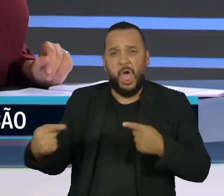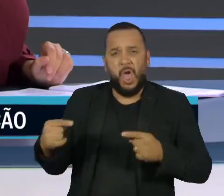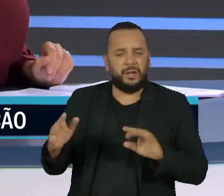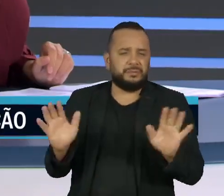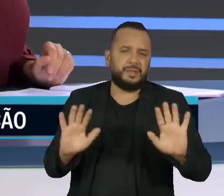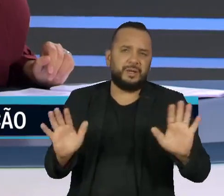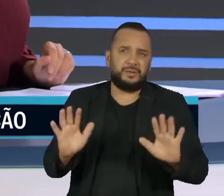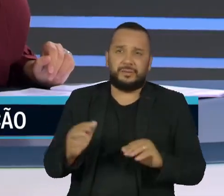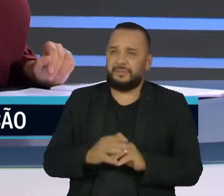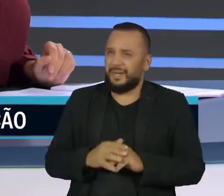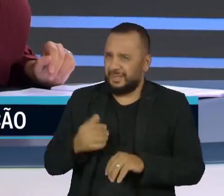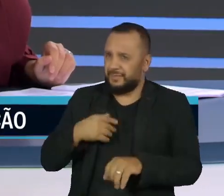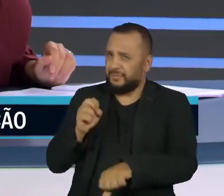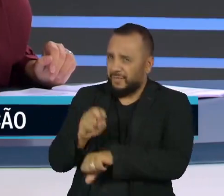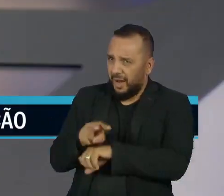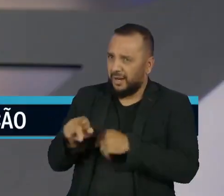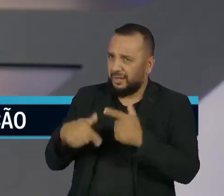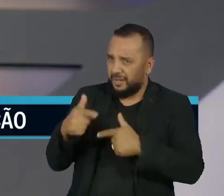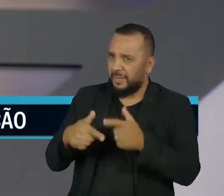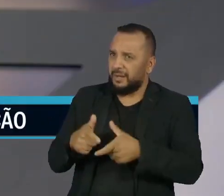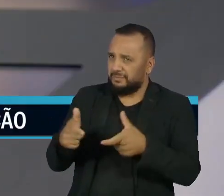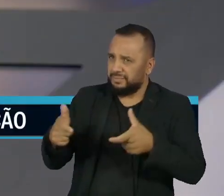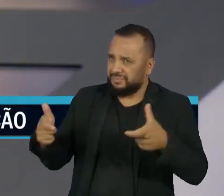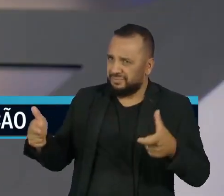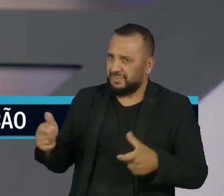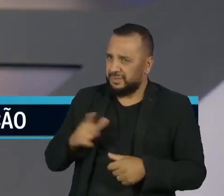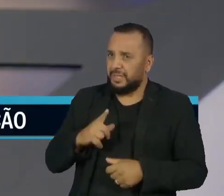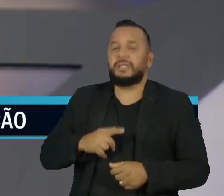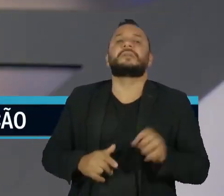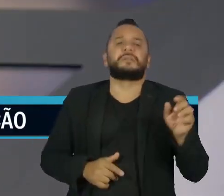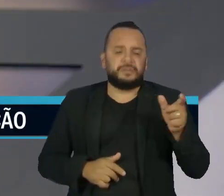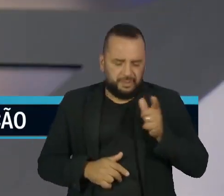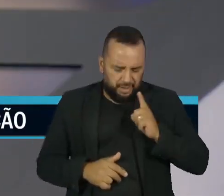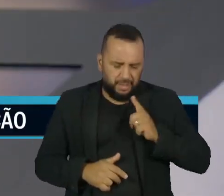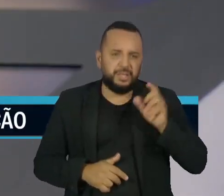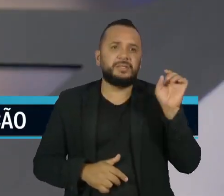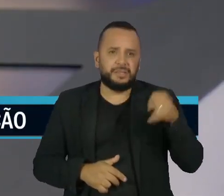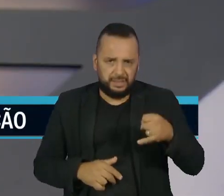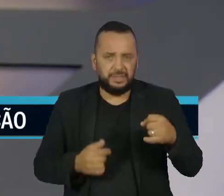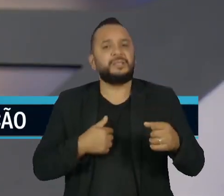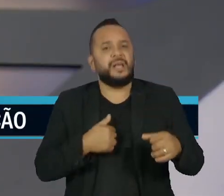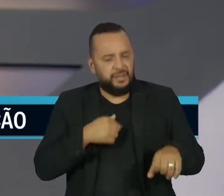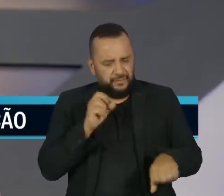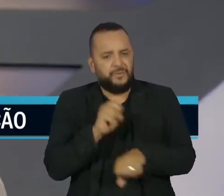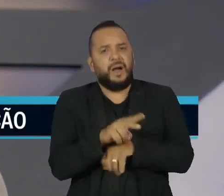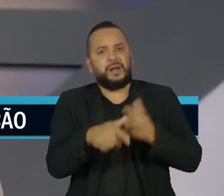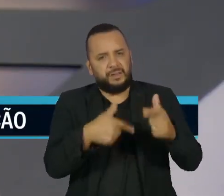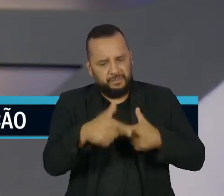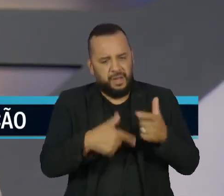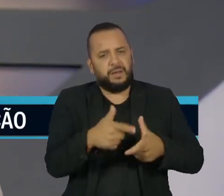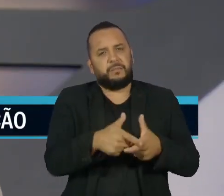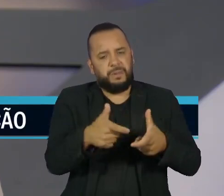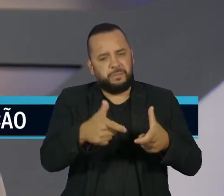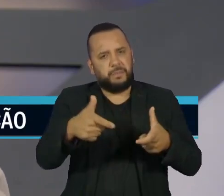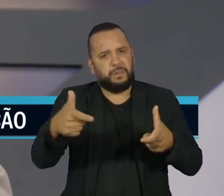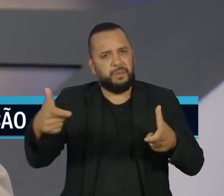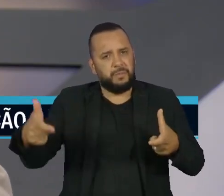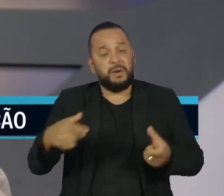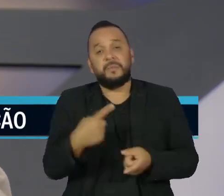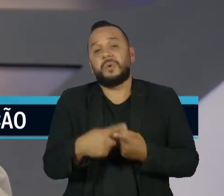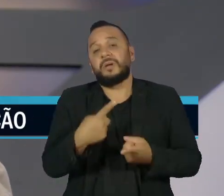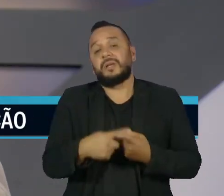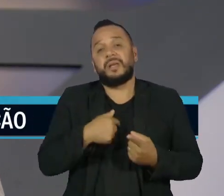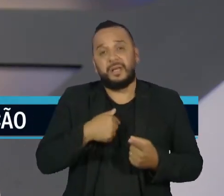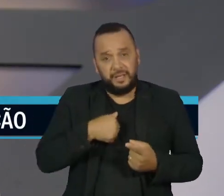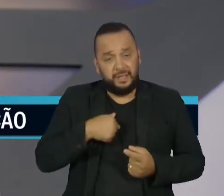pela geração de empregos gerados? Compensa, porque no fundo são setores muito empregadores, muito. O volume de pagamento de impostos pela mão